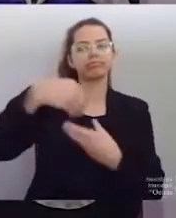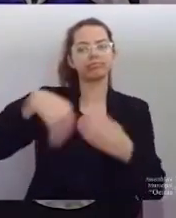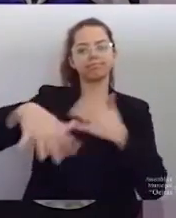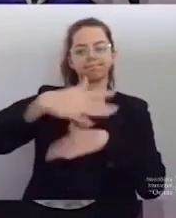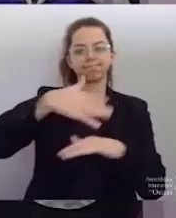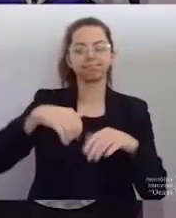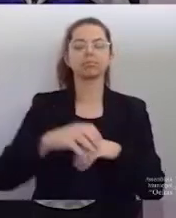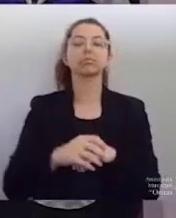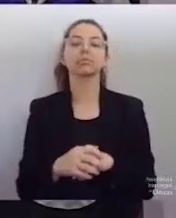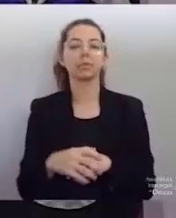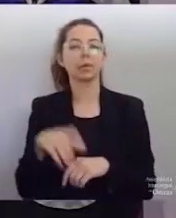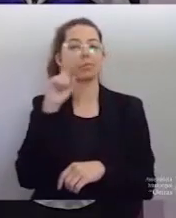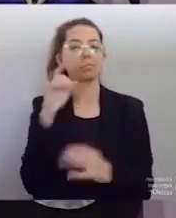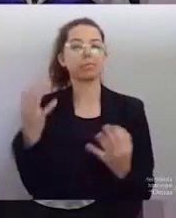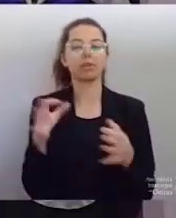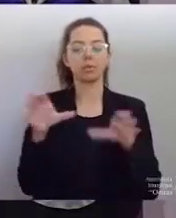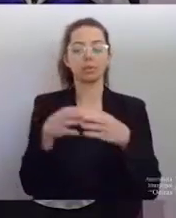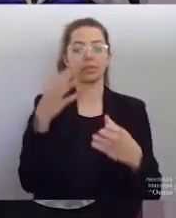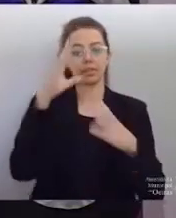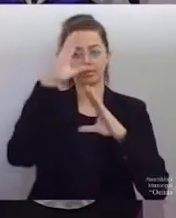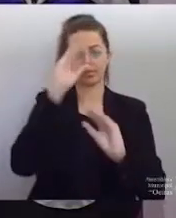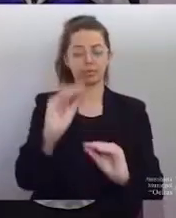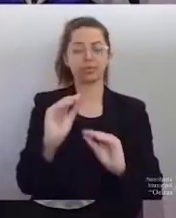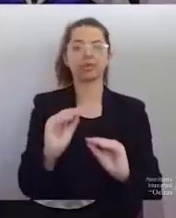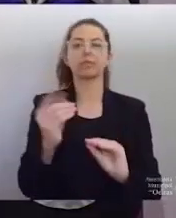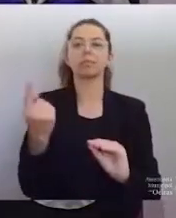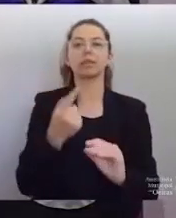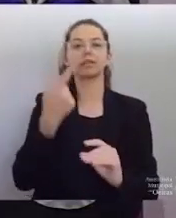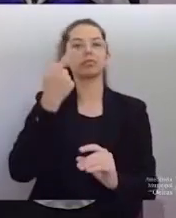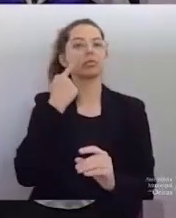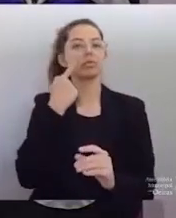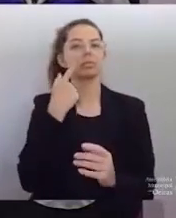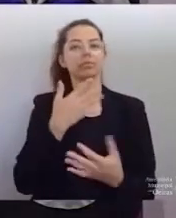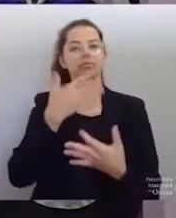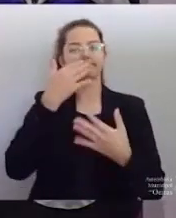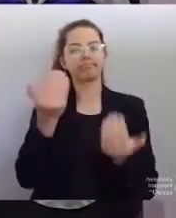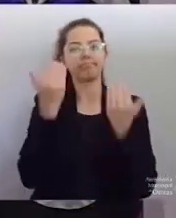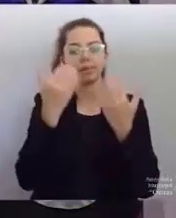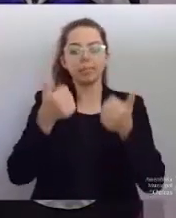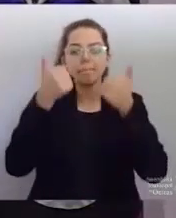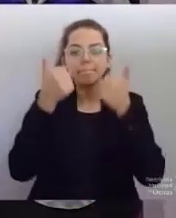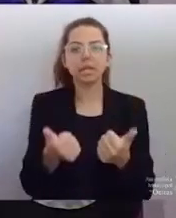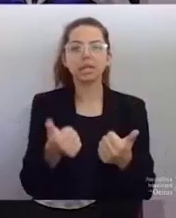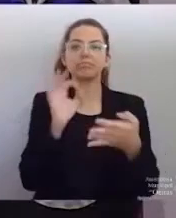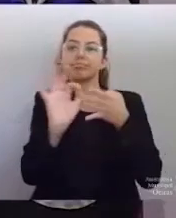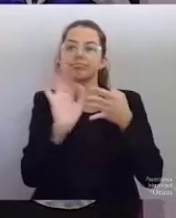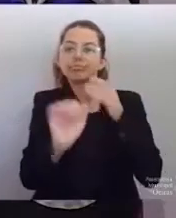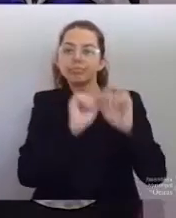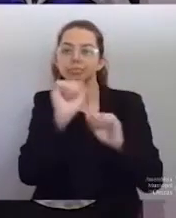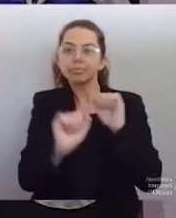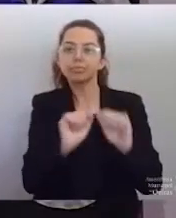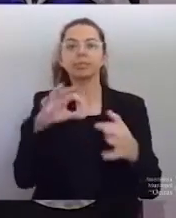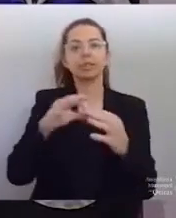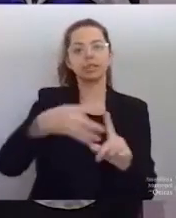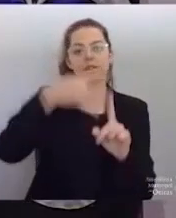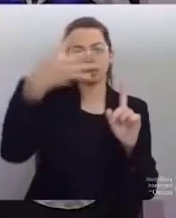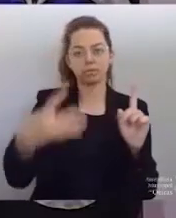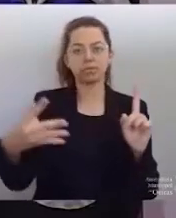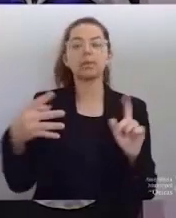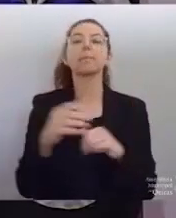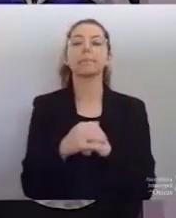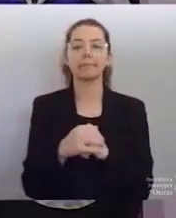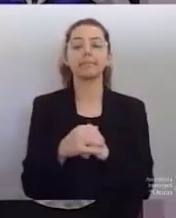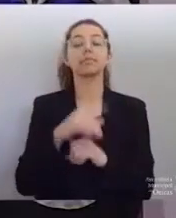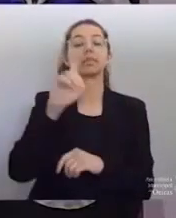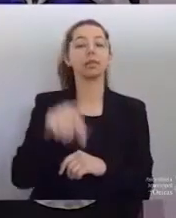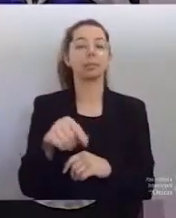comunidade educativa deve ser dotada de conhecimento informado, informação específica em questões LGBTI, bem como a construção